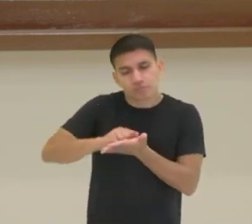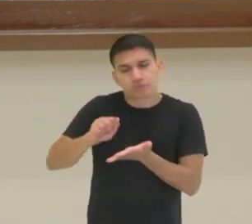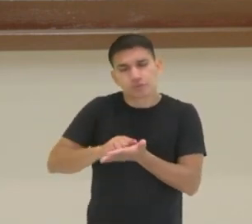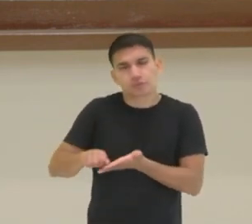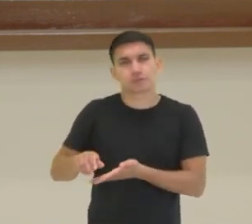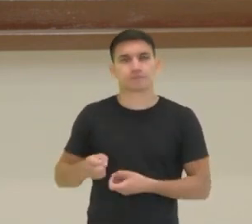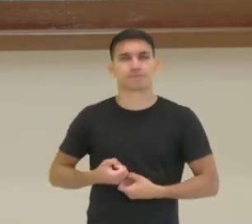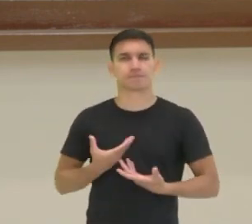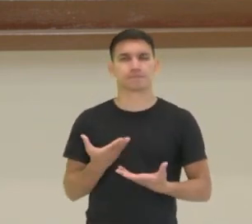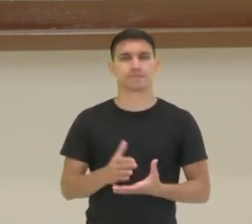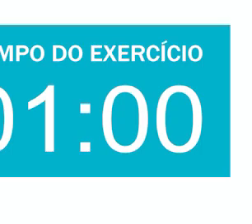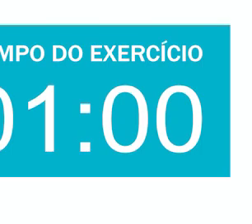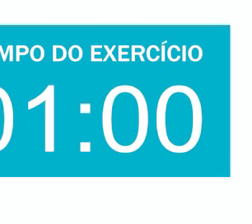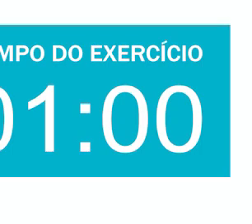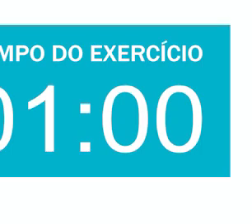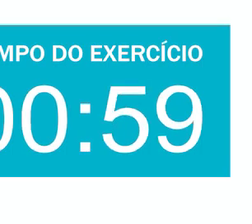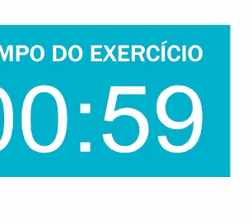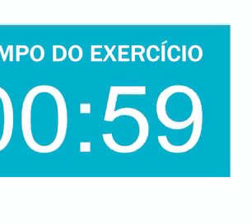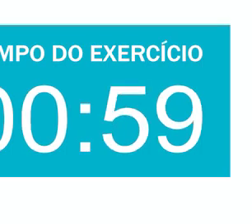oral.